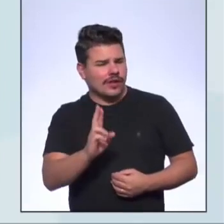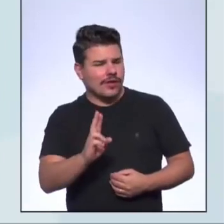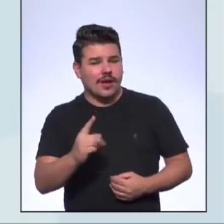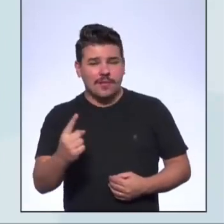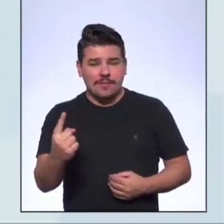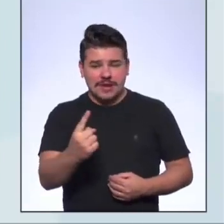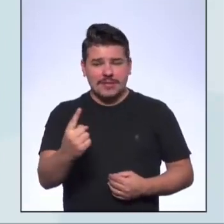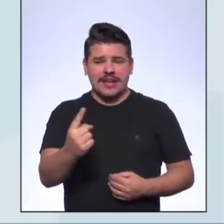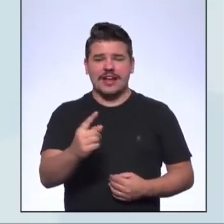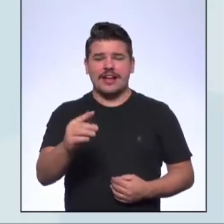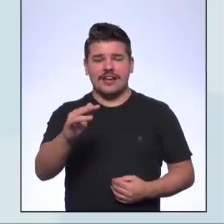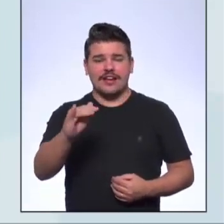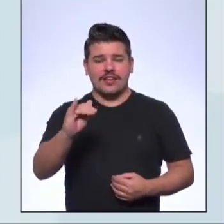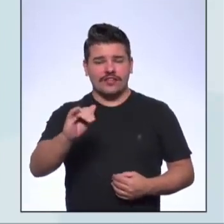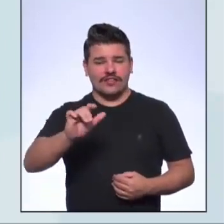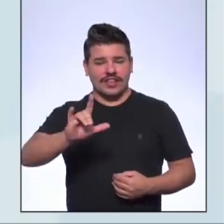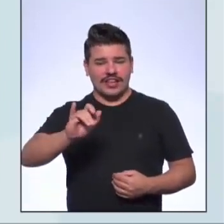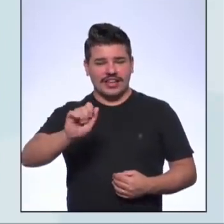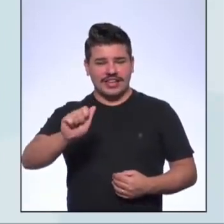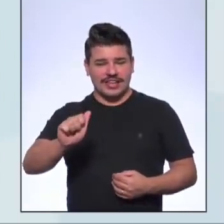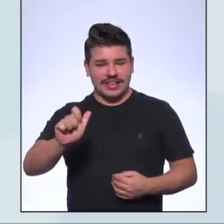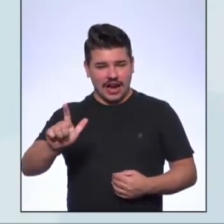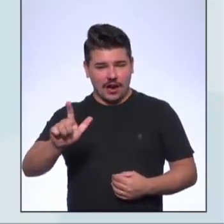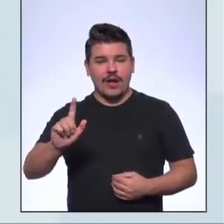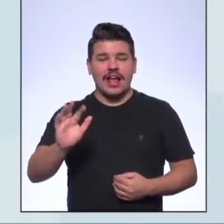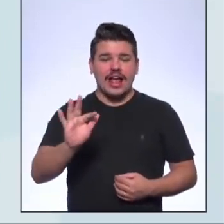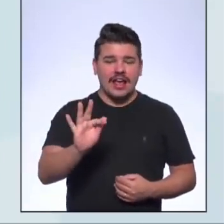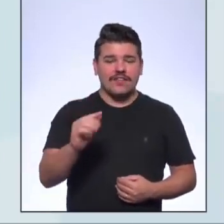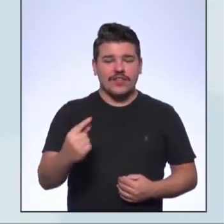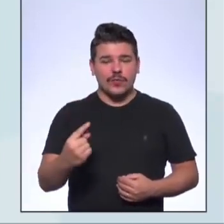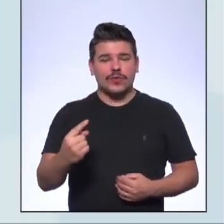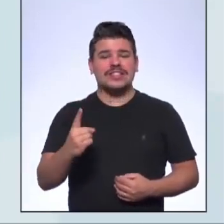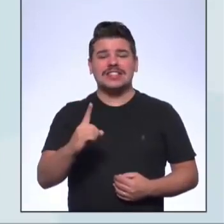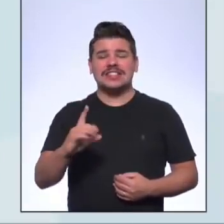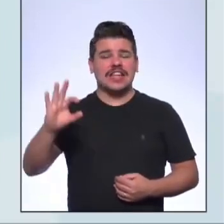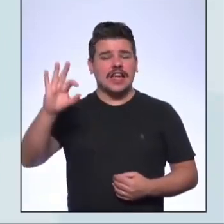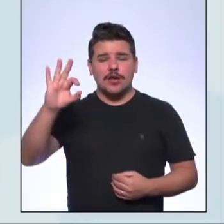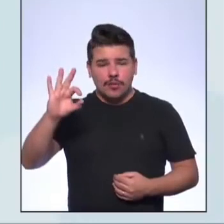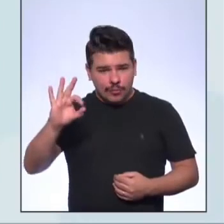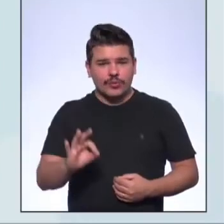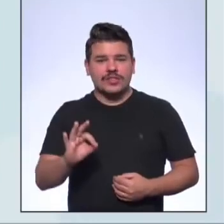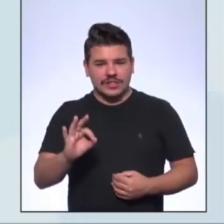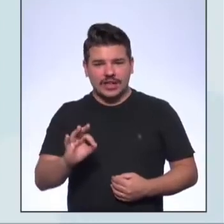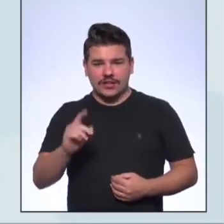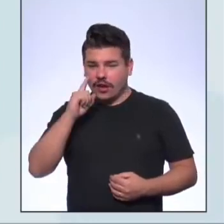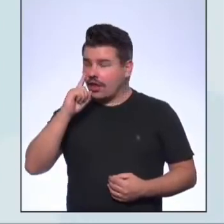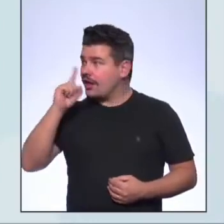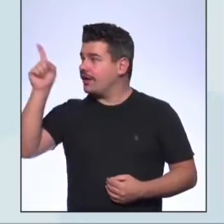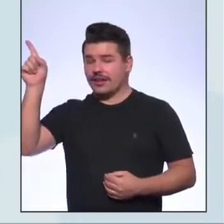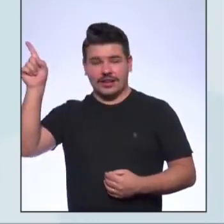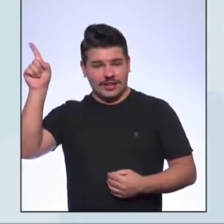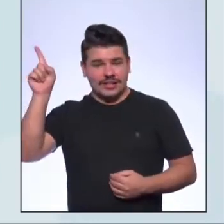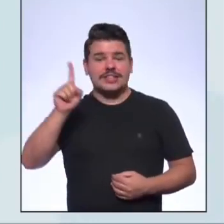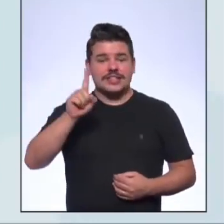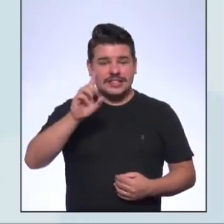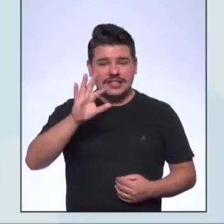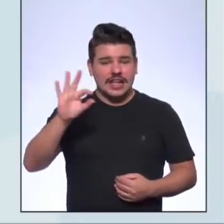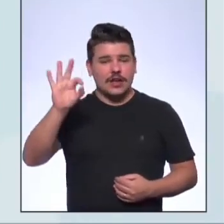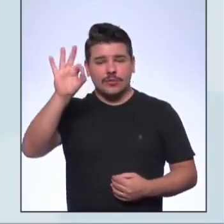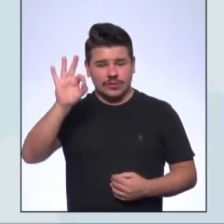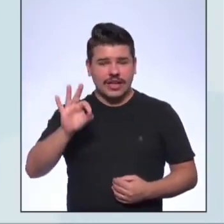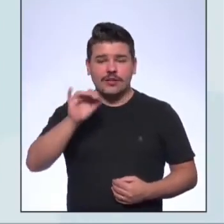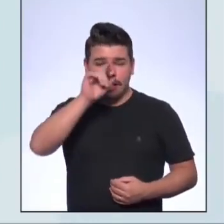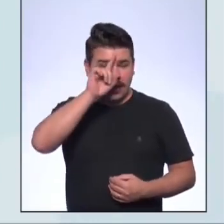geração filial, que foi de F1, que 100% foram amarelas, tá? As ervilhas. E depois, quando aconteceu